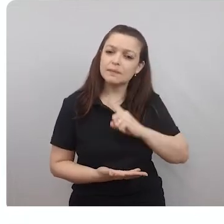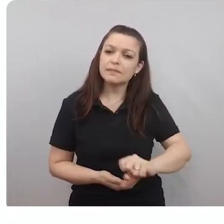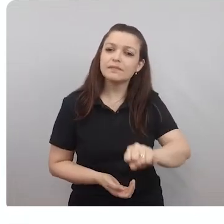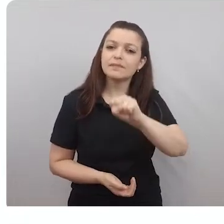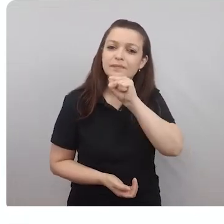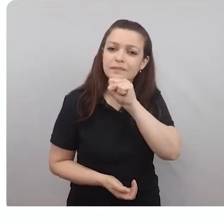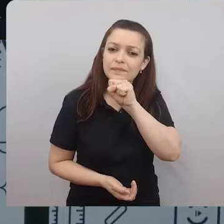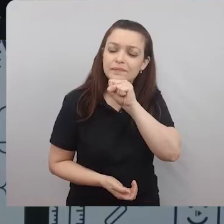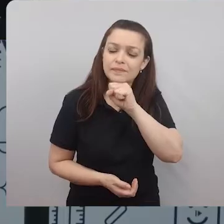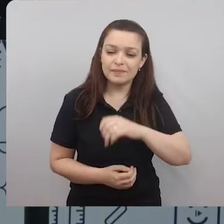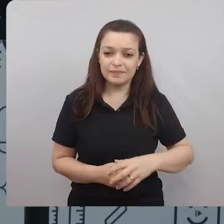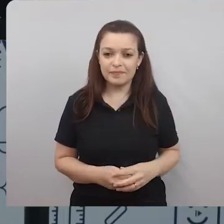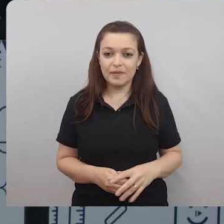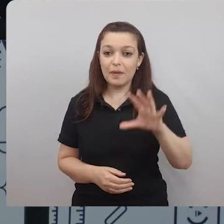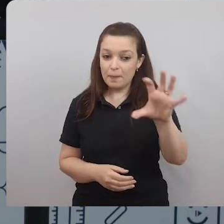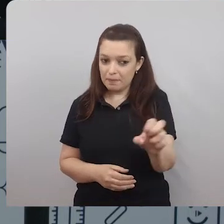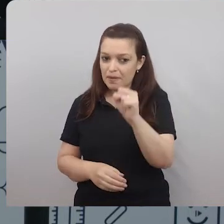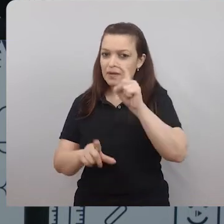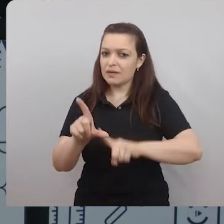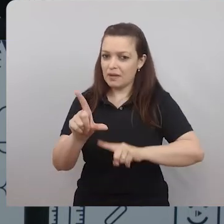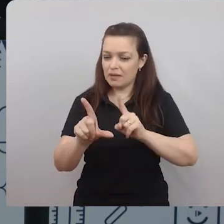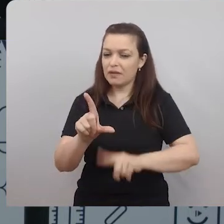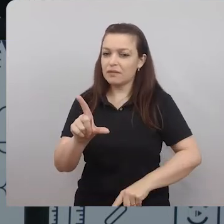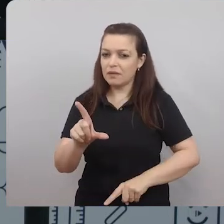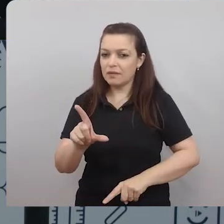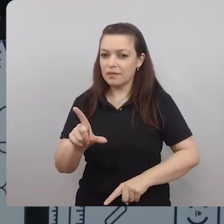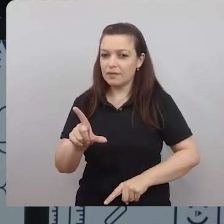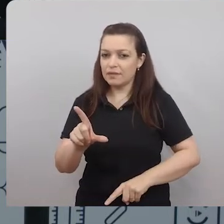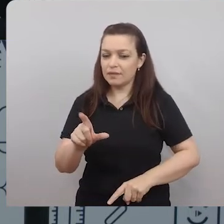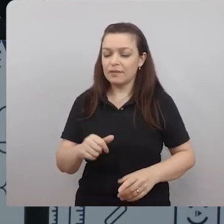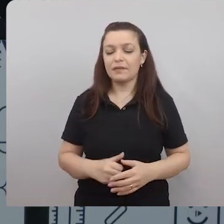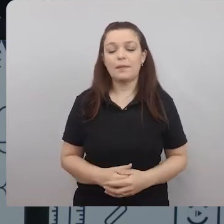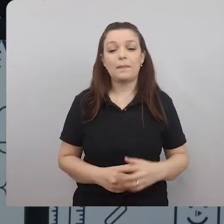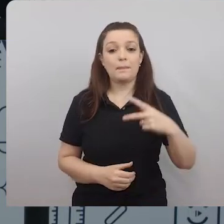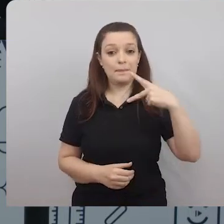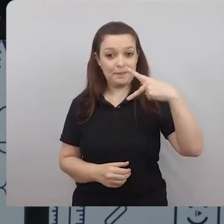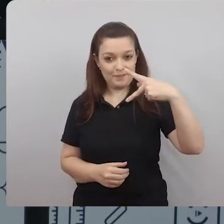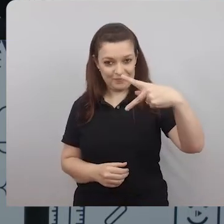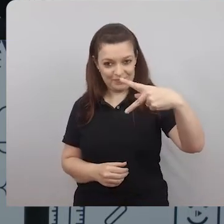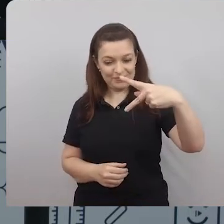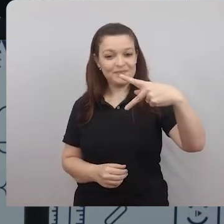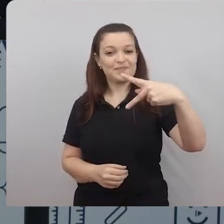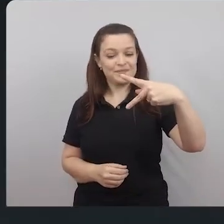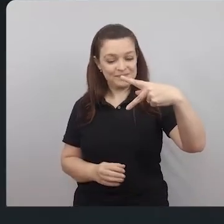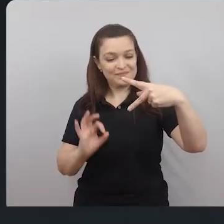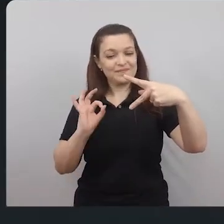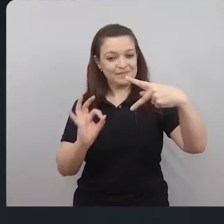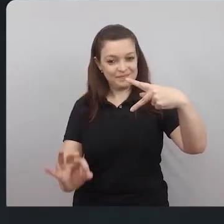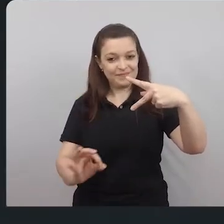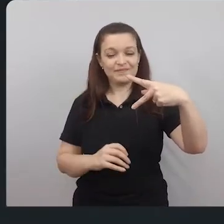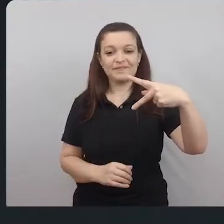Pá. Peguem aí no alfabeto de vocês a letra P